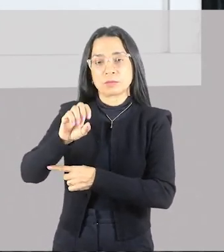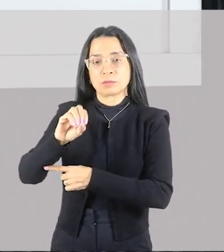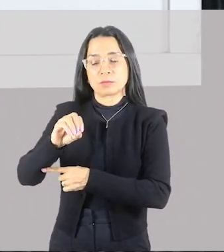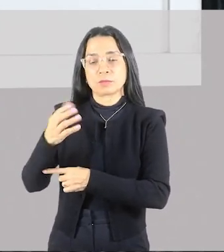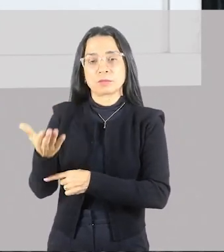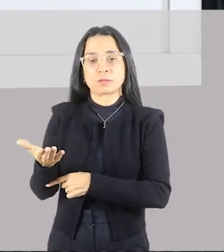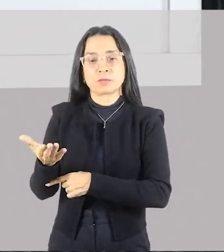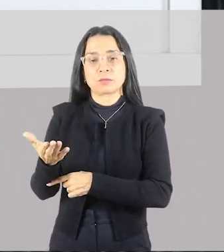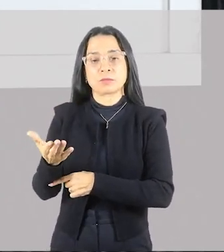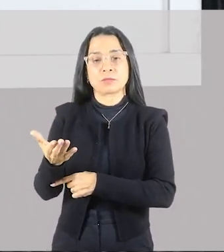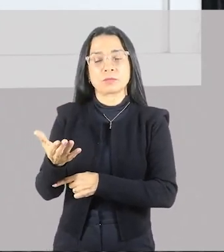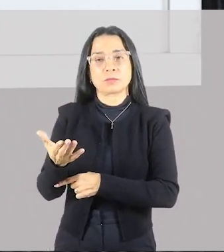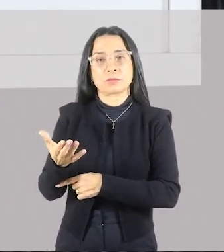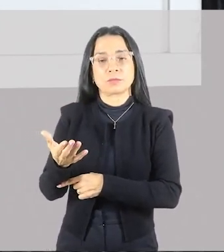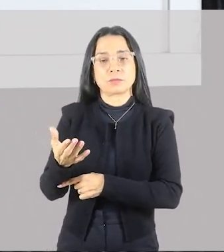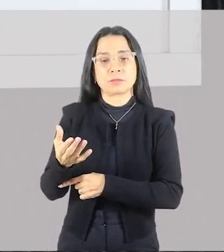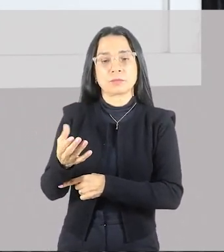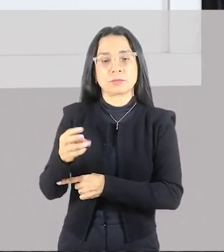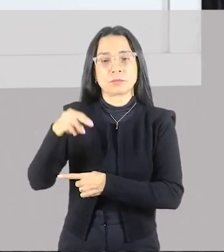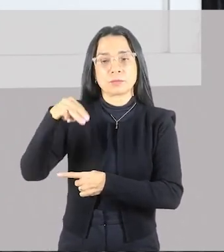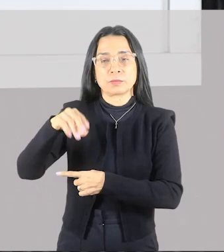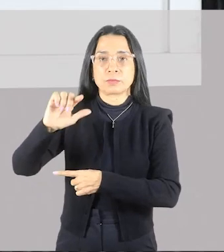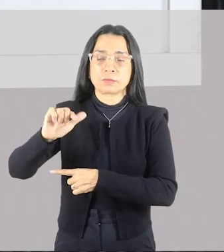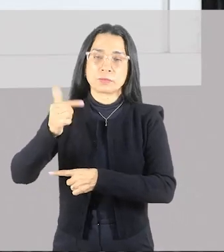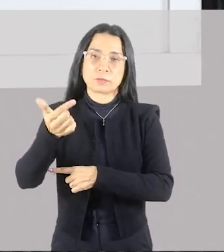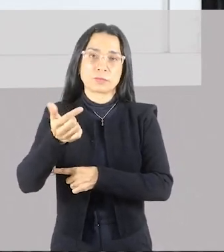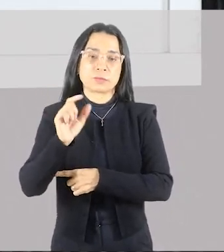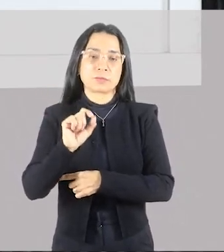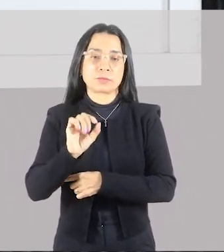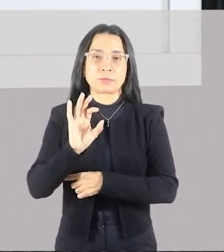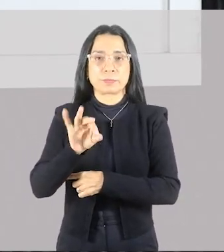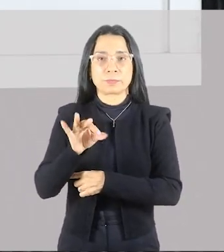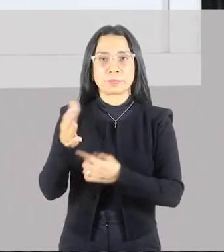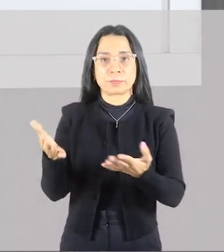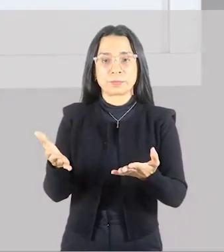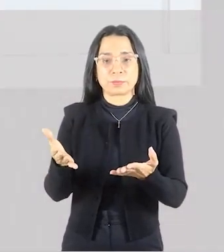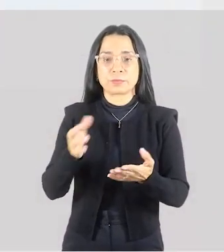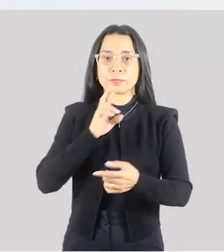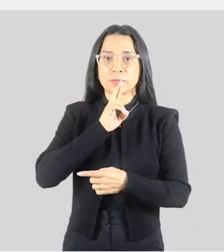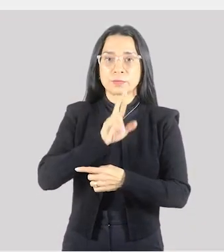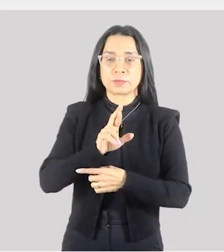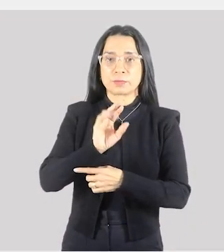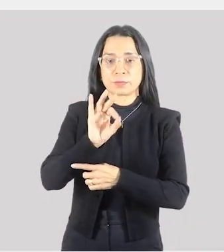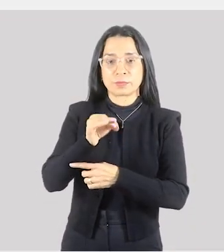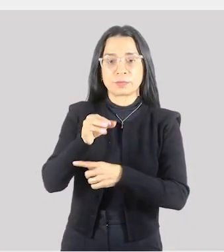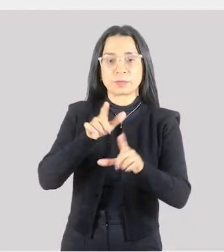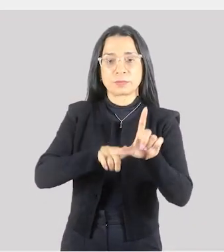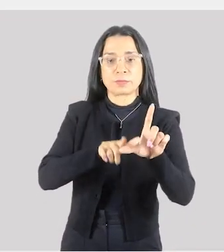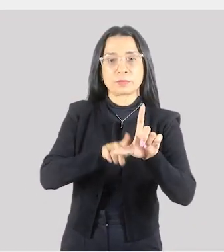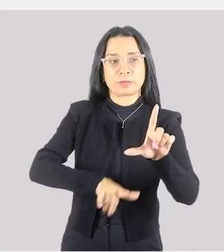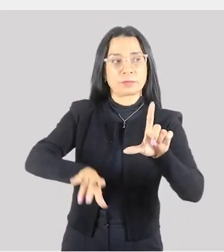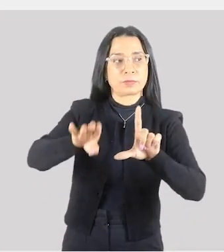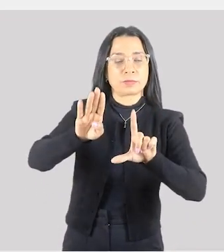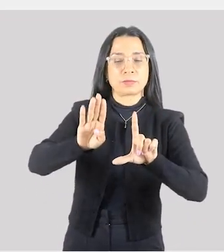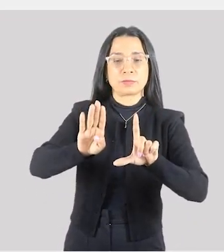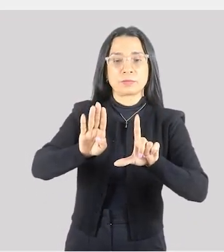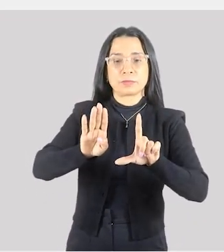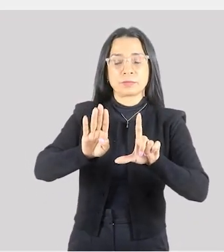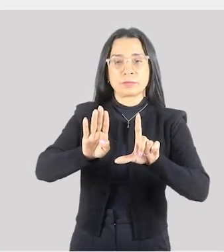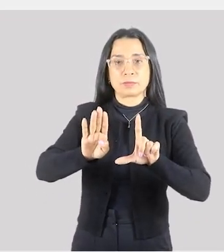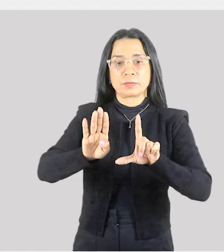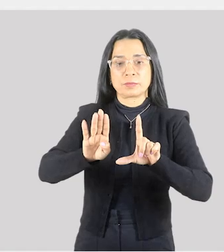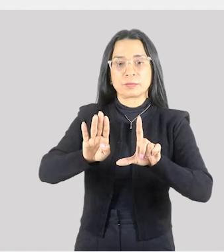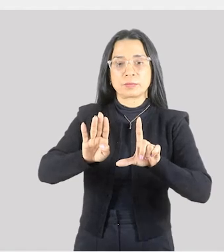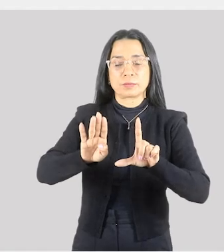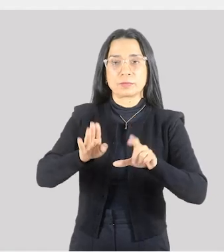5,80 metros quadrados. Perfeito? Então, a resposta correta do nosso exercício, letra